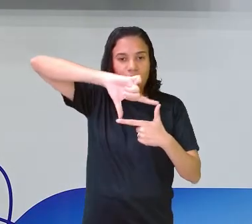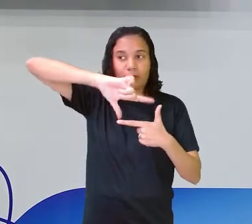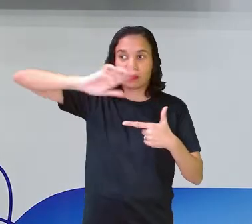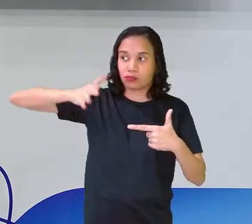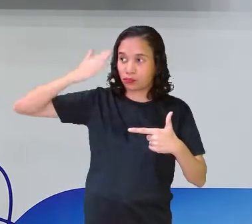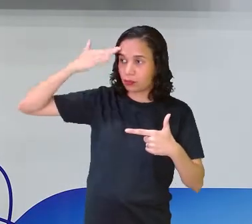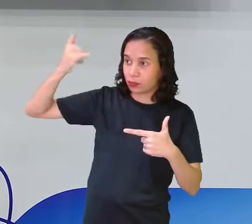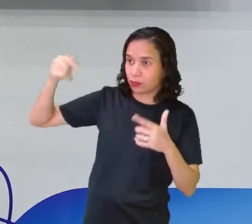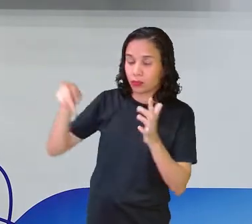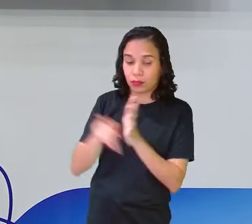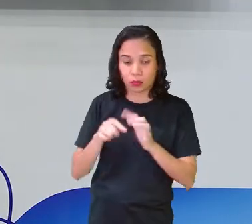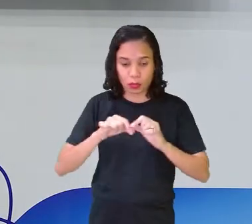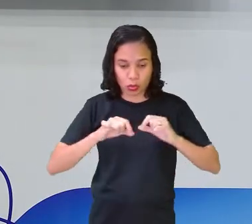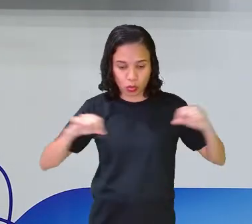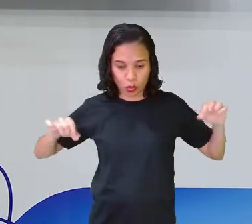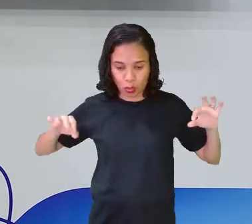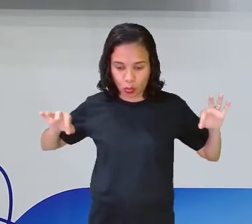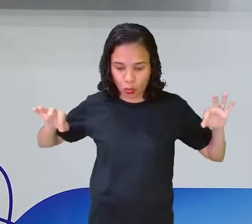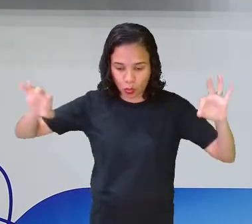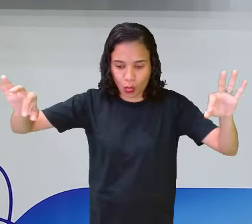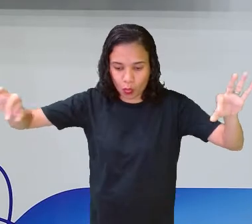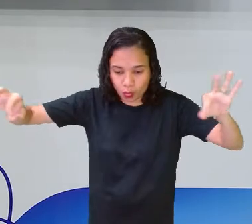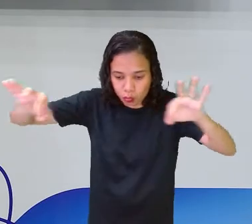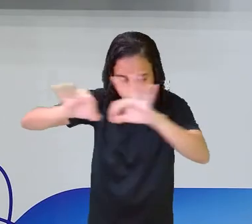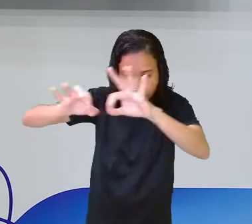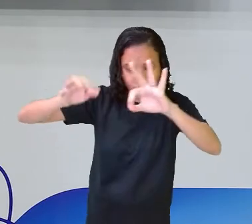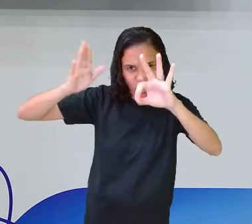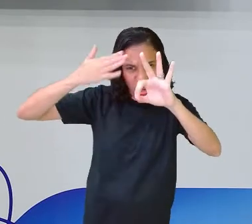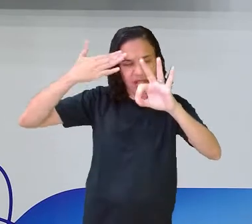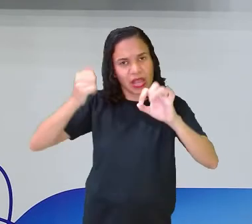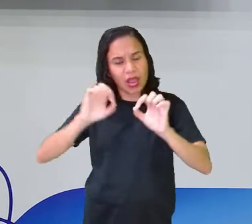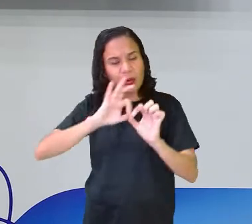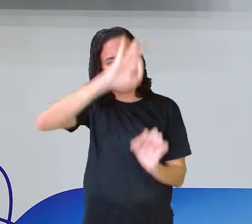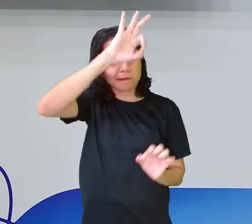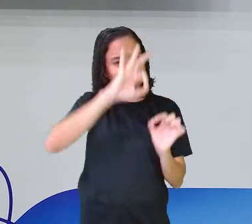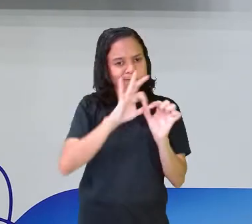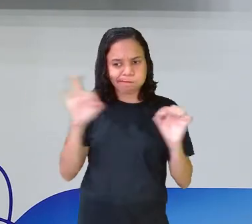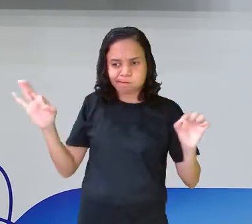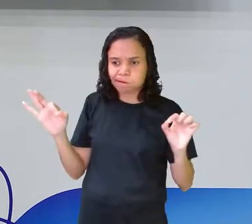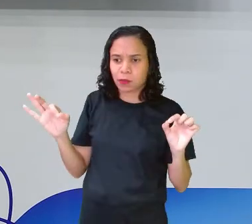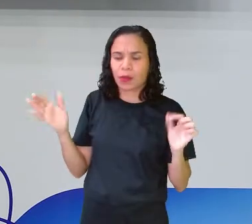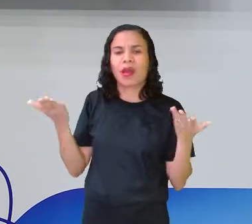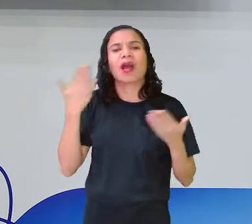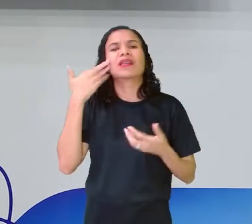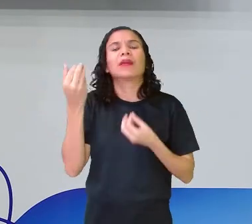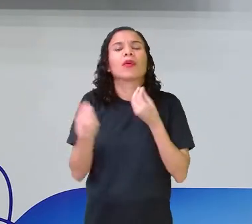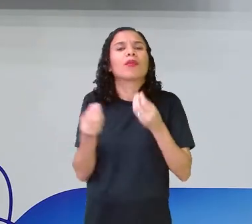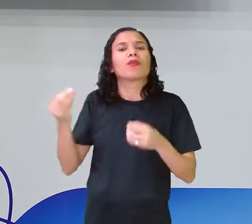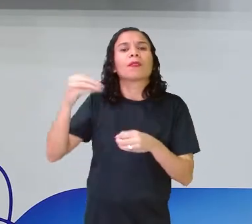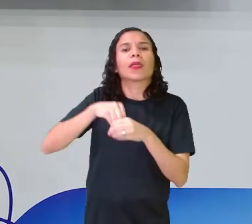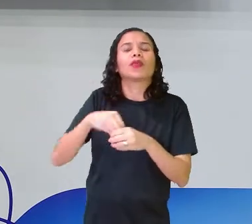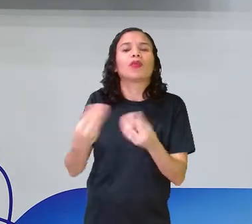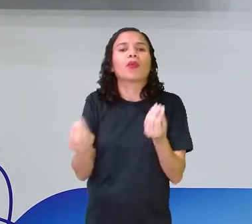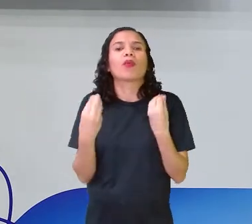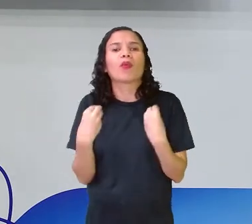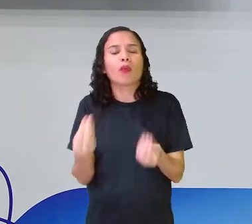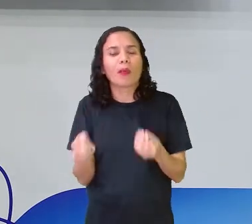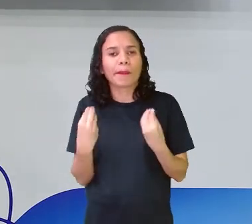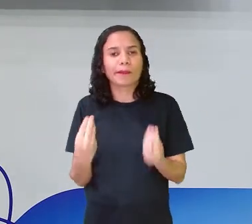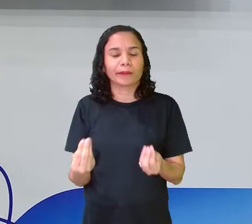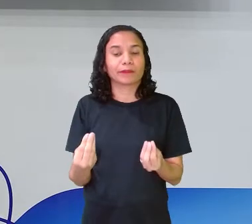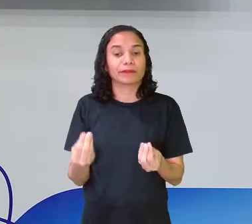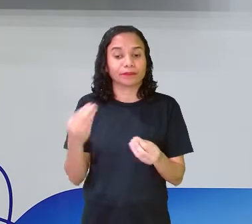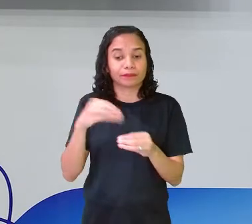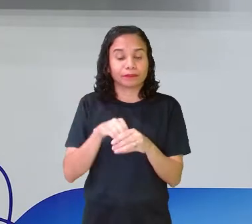do perímetro, medi todo o contorno. Agora eu quero saber a parte interna, eu quero saber a medida